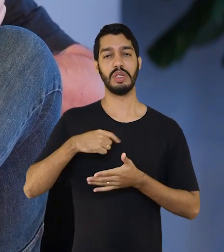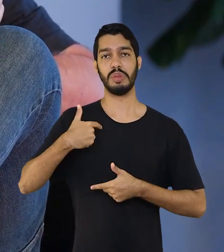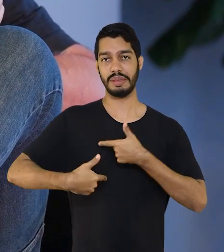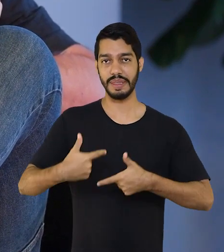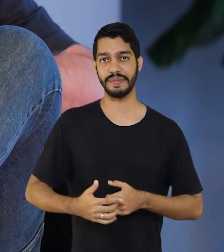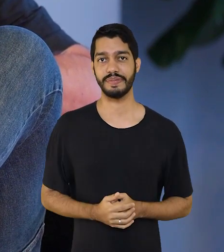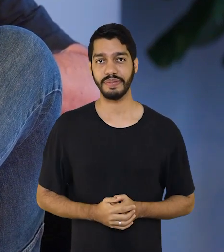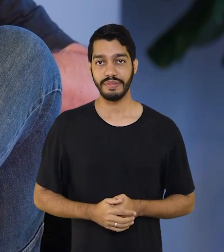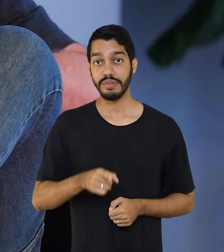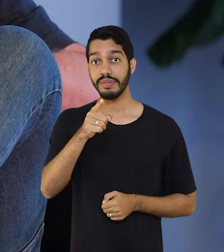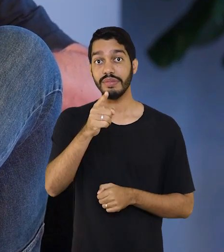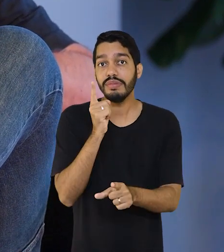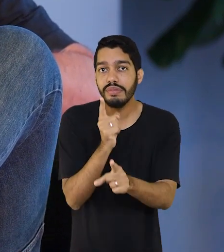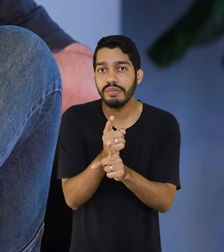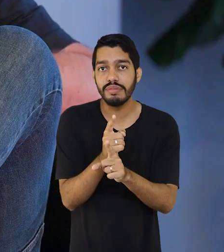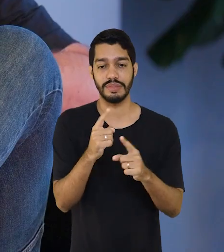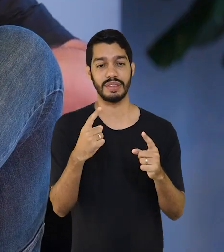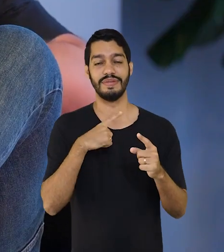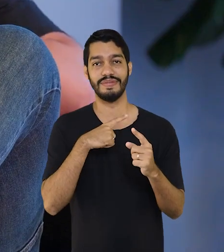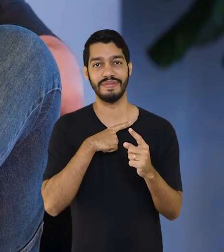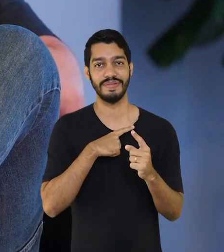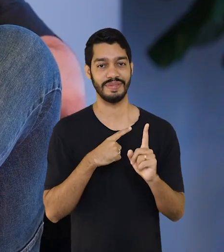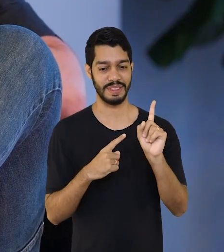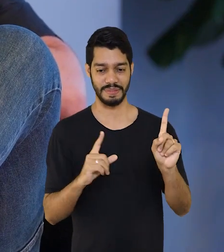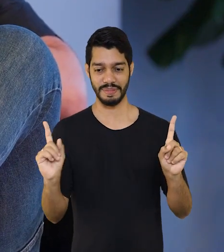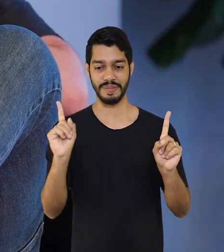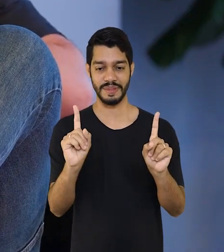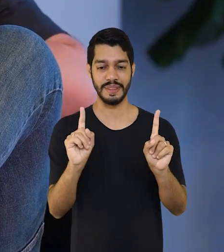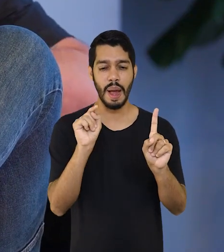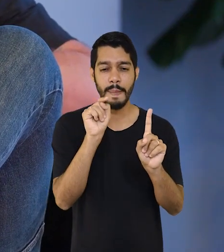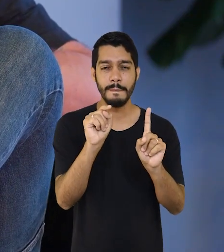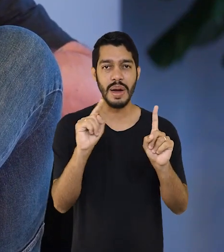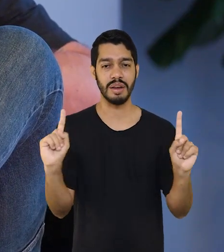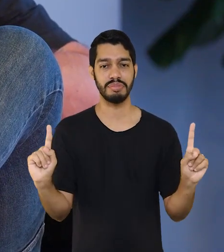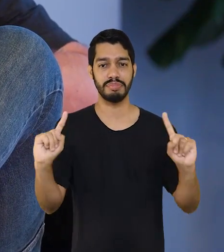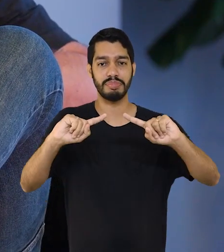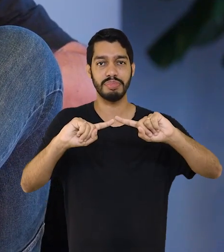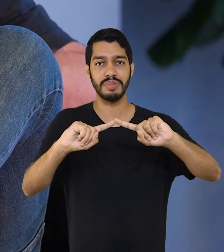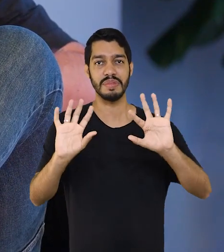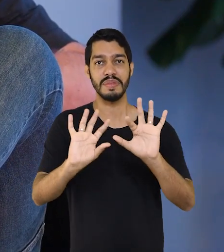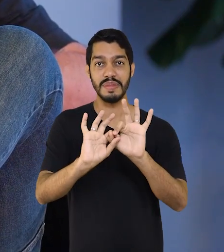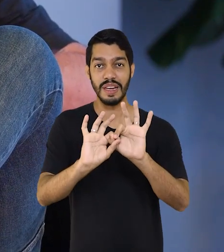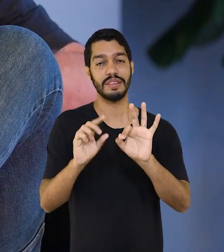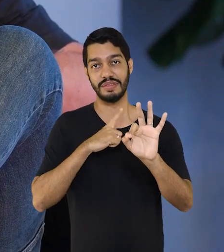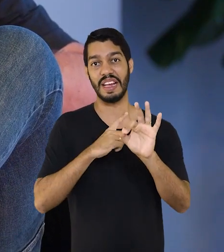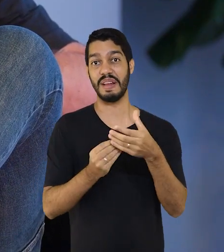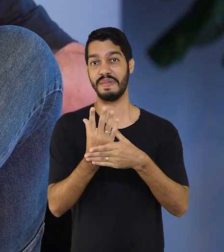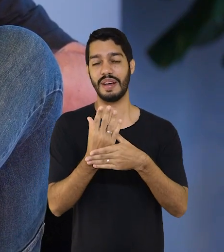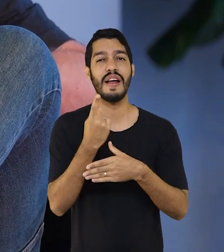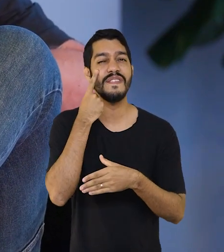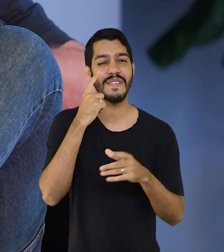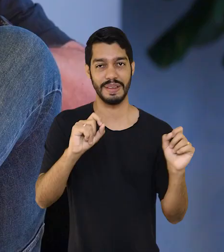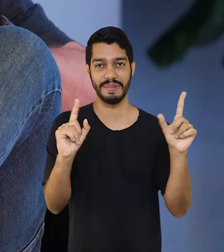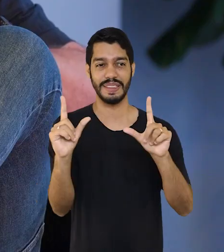autêntico. E quando você encontra esse lugar de interseção entre marca e cultura, é onde a mágica acontece. Tá? Eu vou